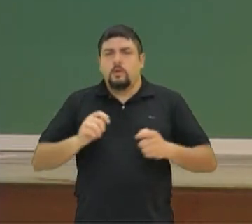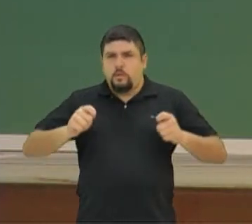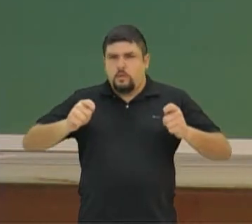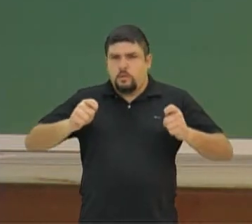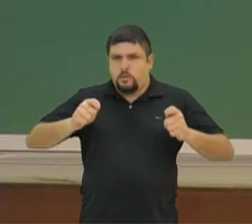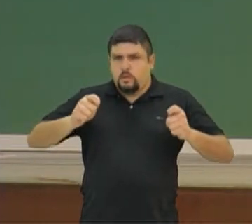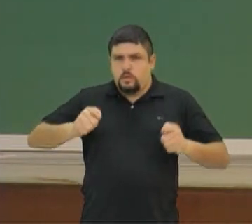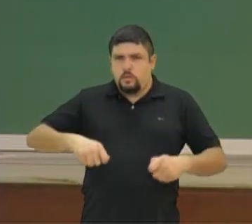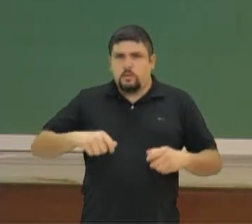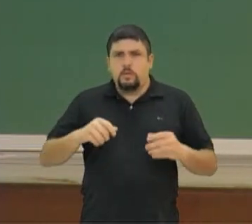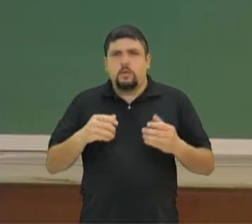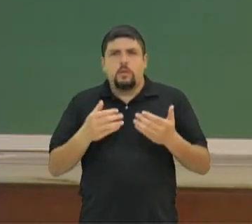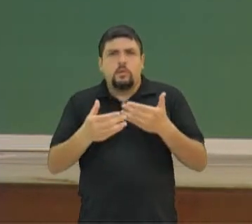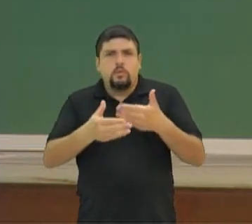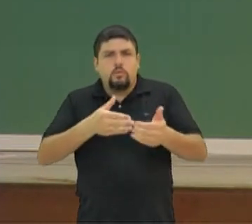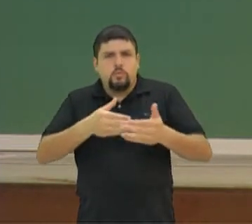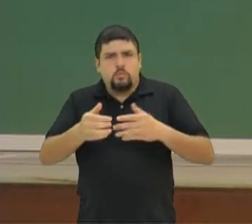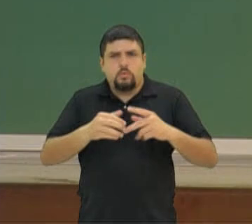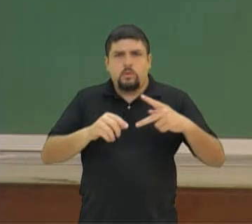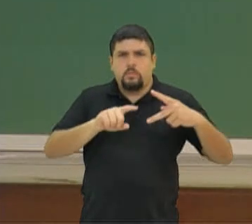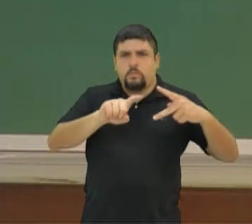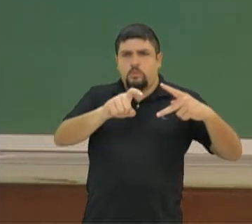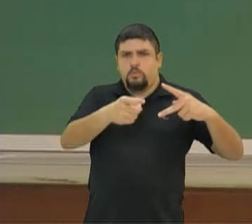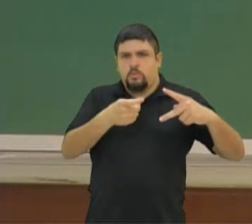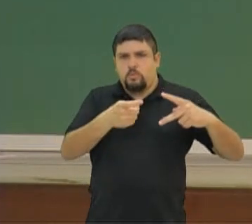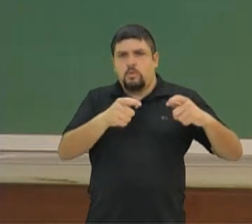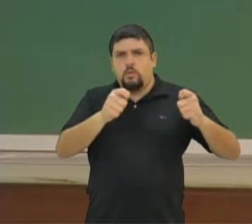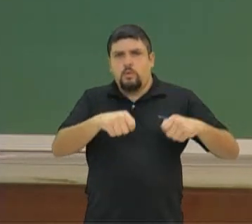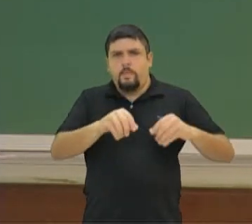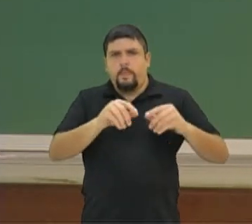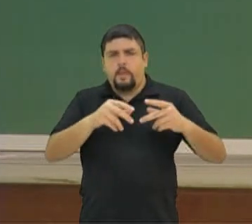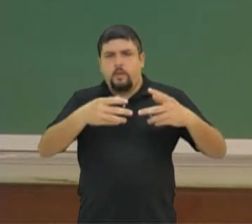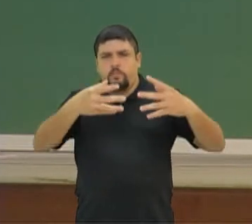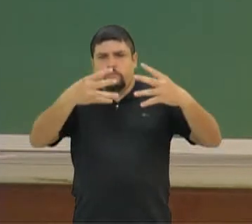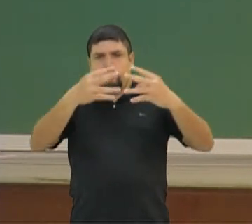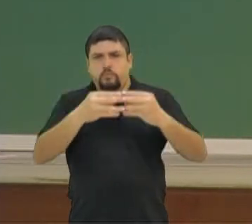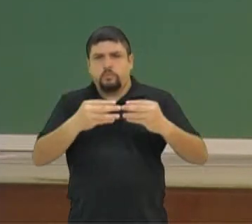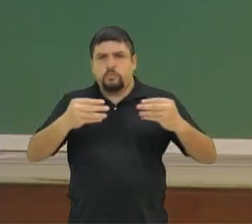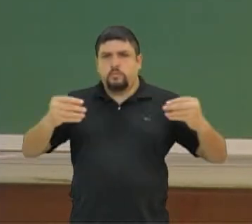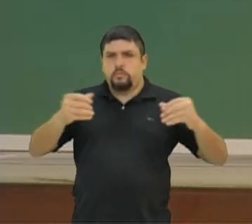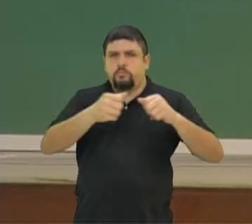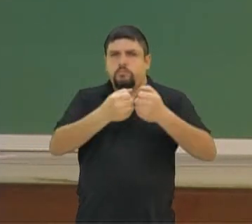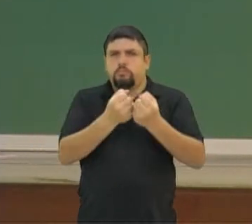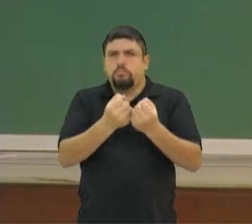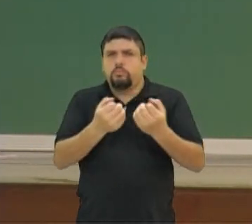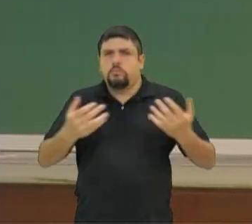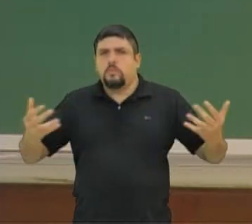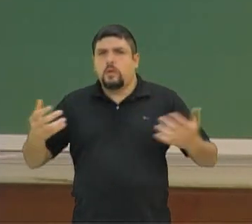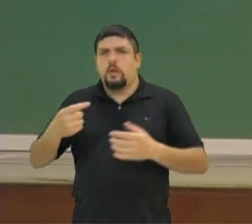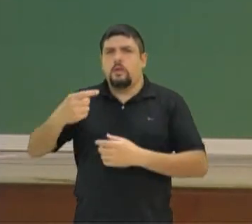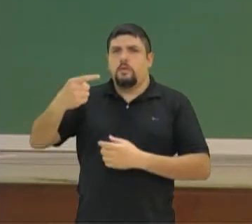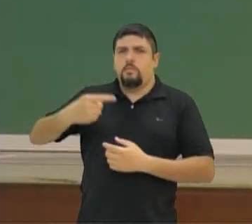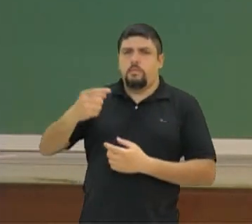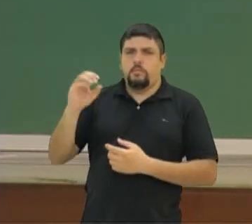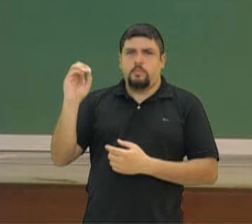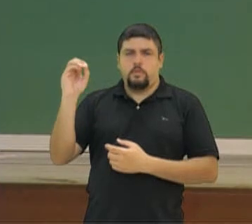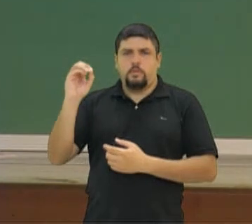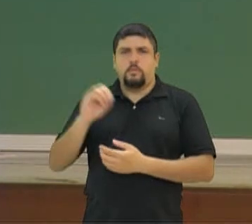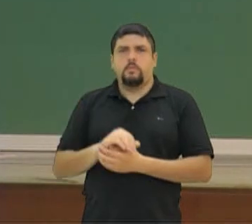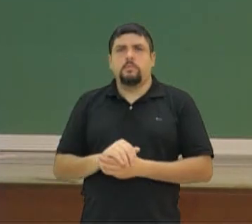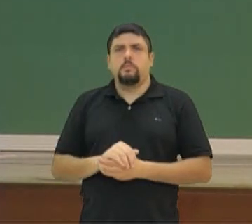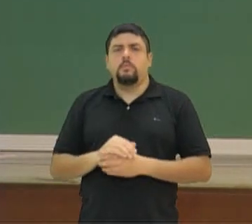escrever qualquer polinômio em fatores de primeiro grau, ou seja, garante que qualquer polinômio pode